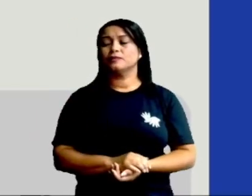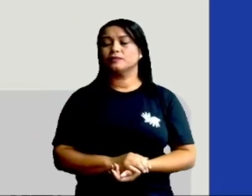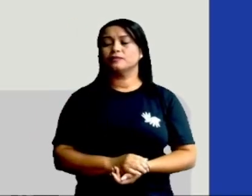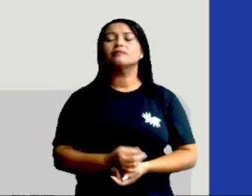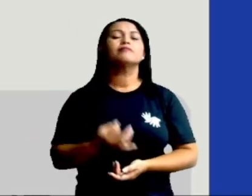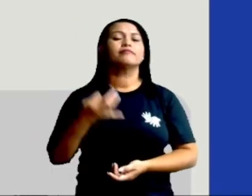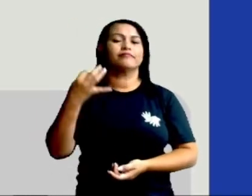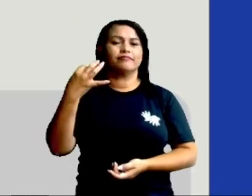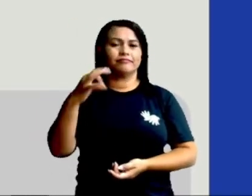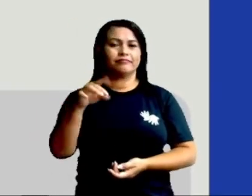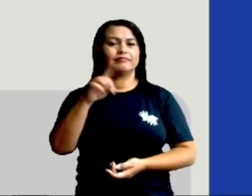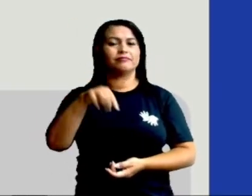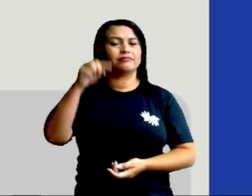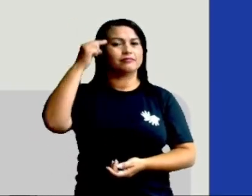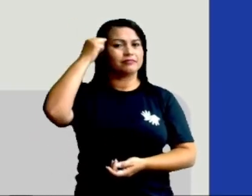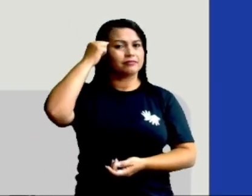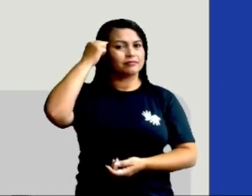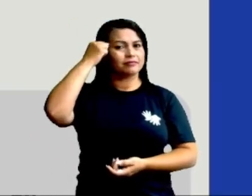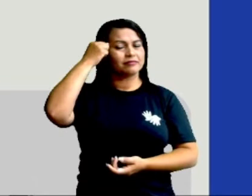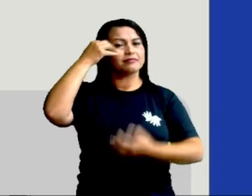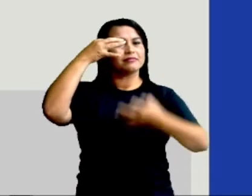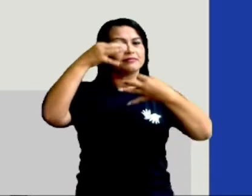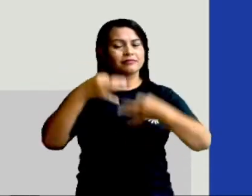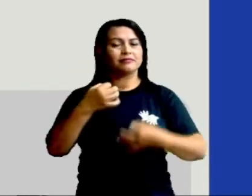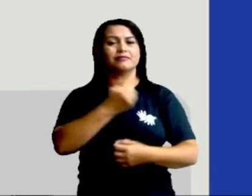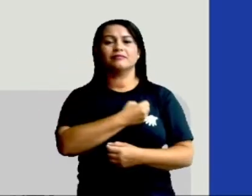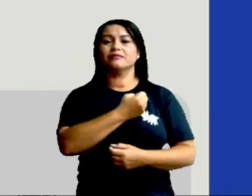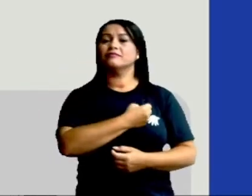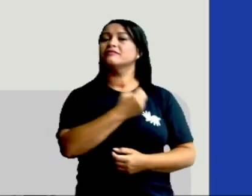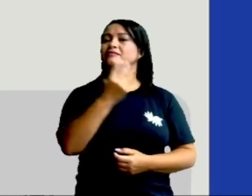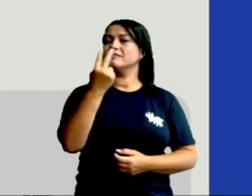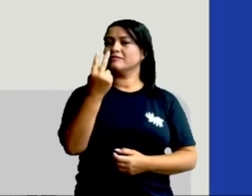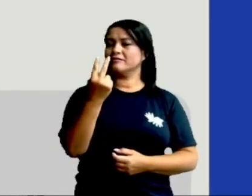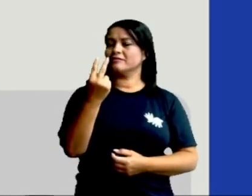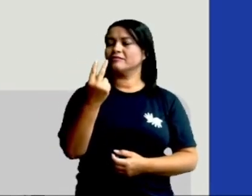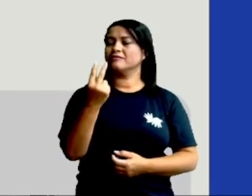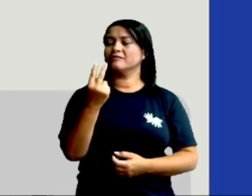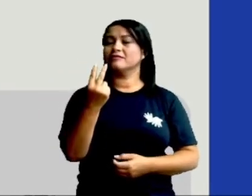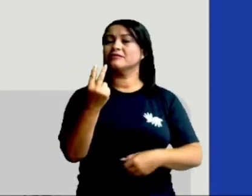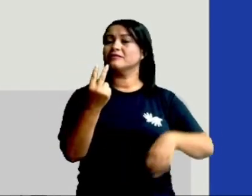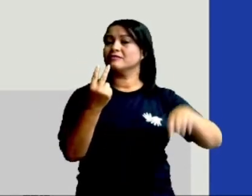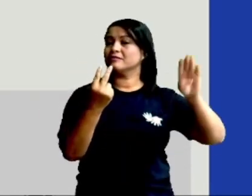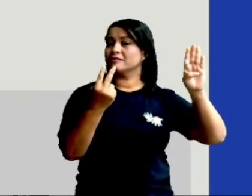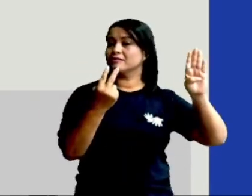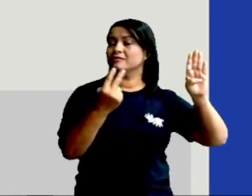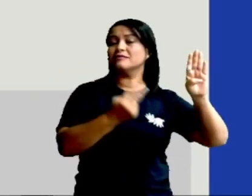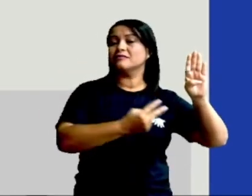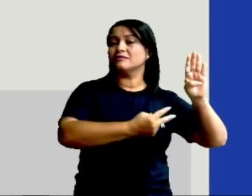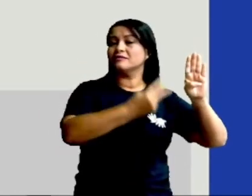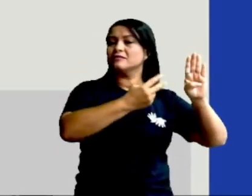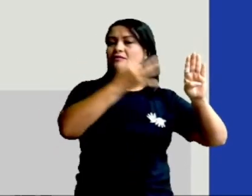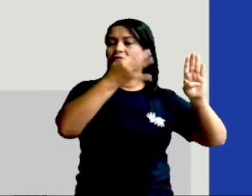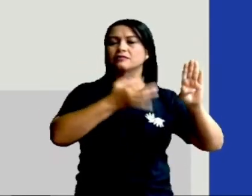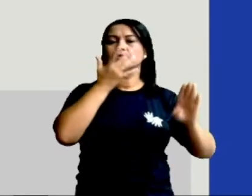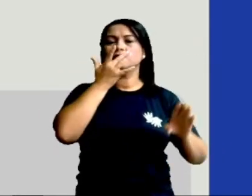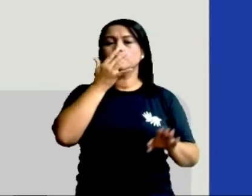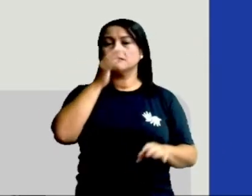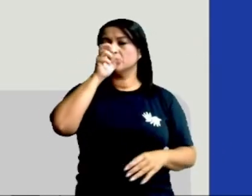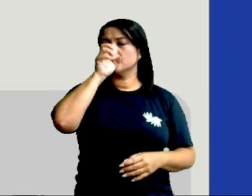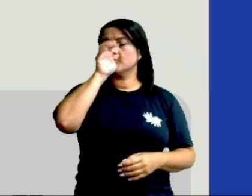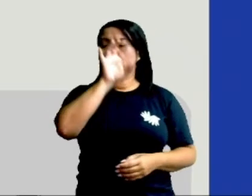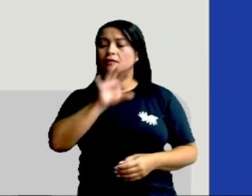É isso mesmo quem pensou que é aí no número dois né o número dois essa parte e laranja é